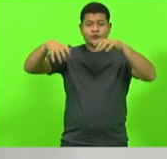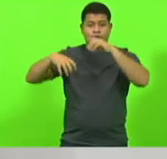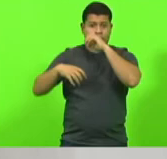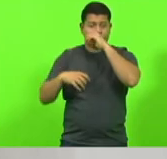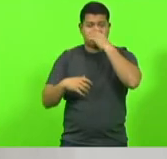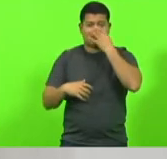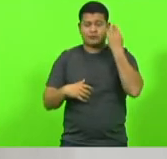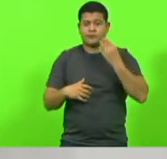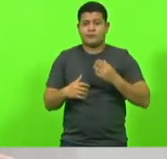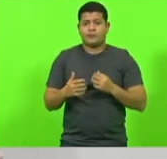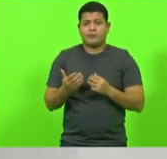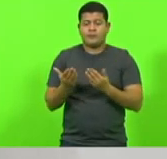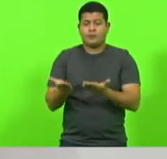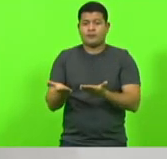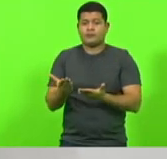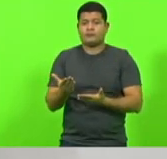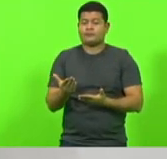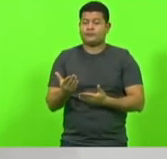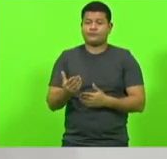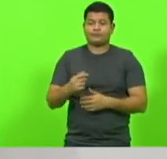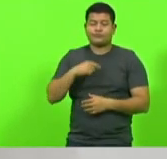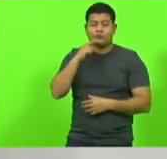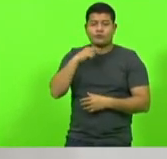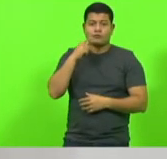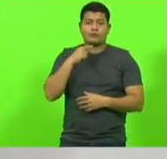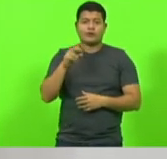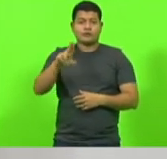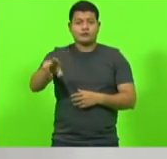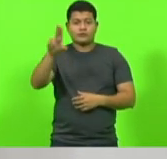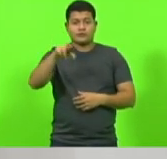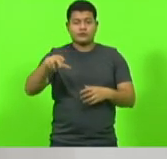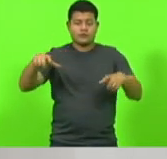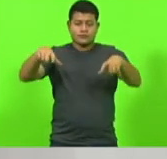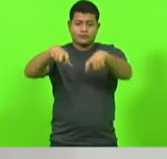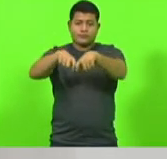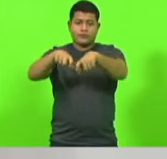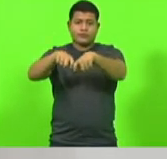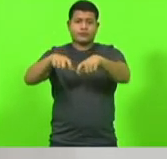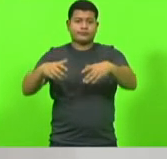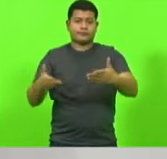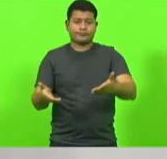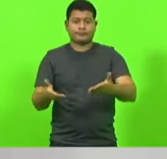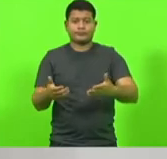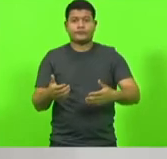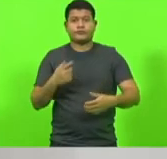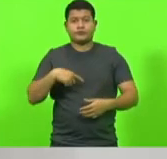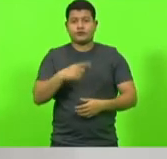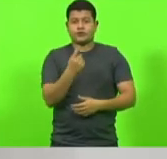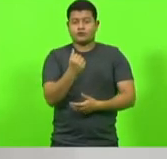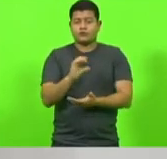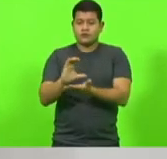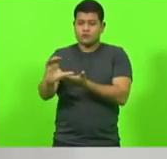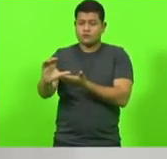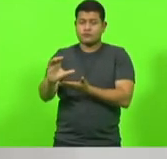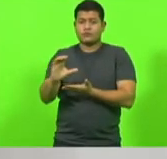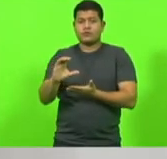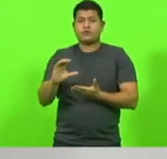tempo fica impedido de utilizar aquele ginásio. Nós destinamos os recursos numa